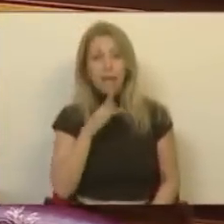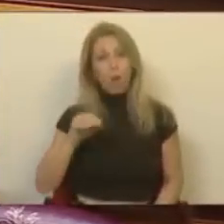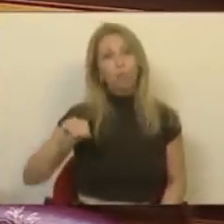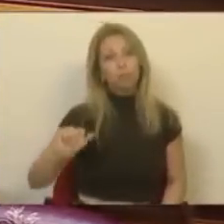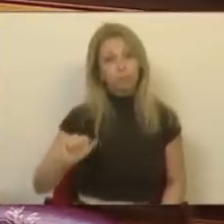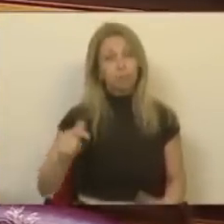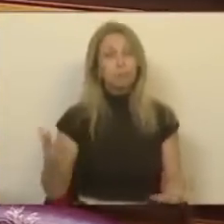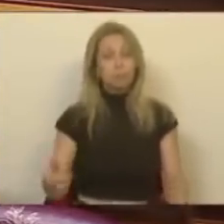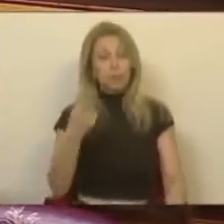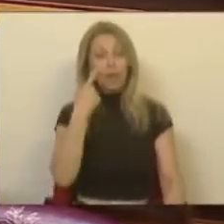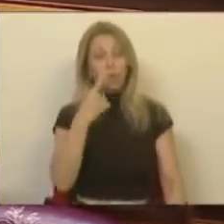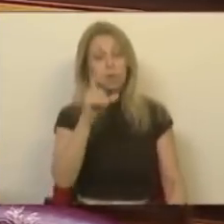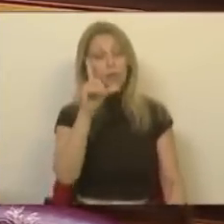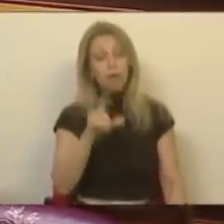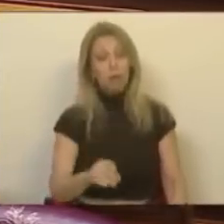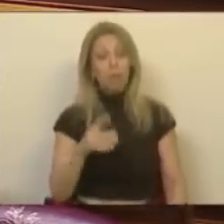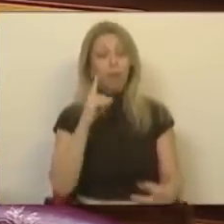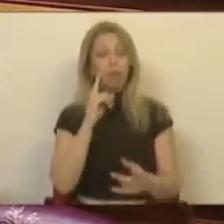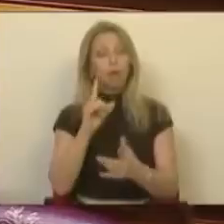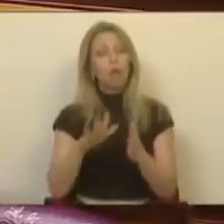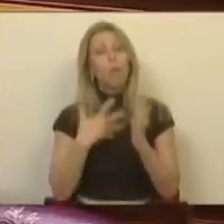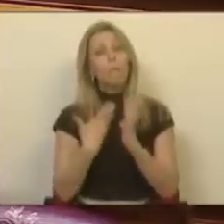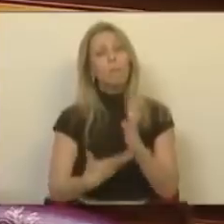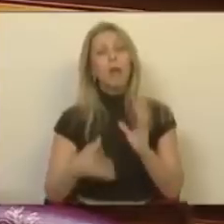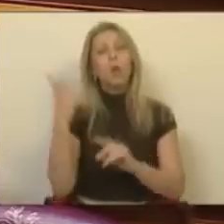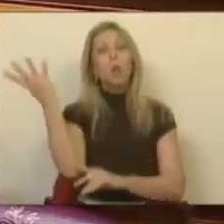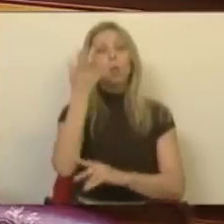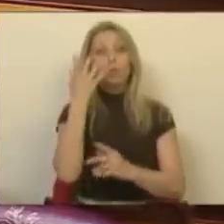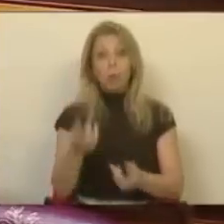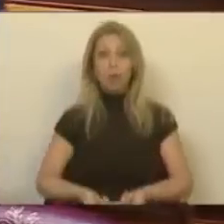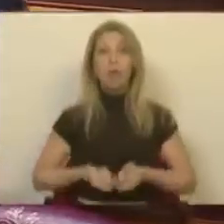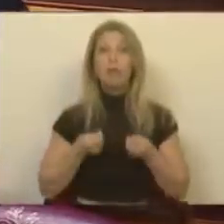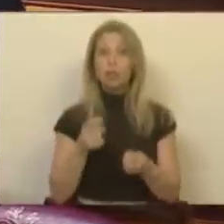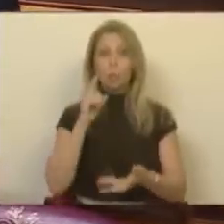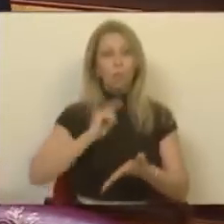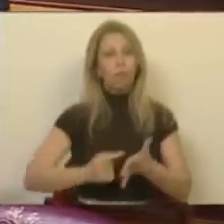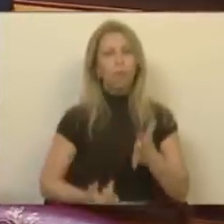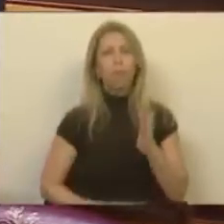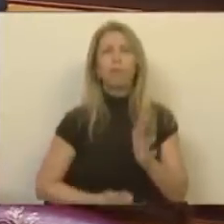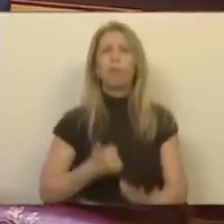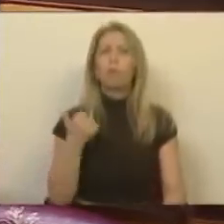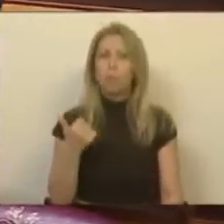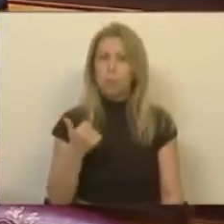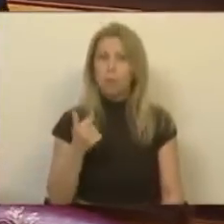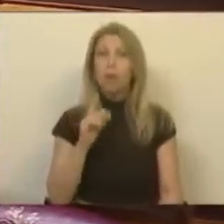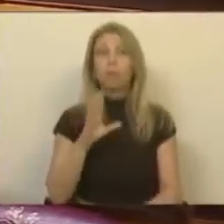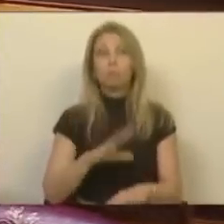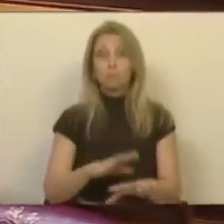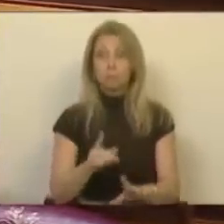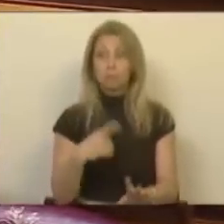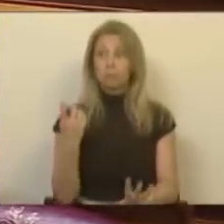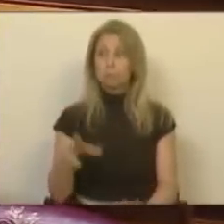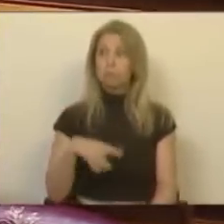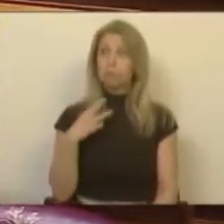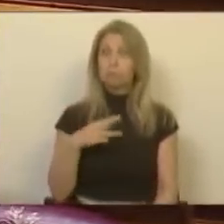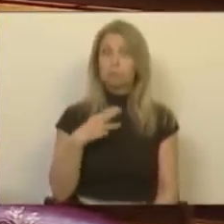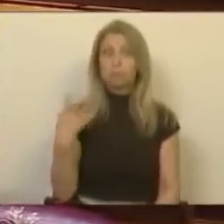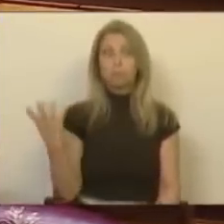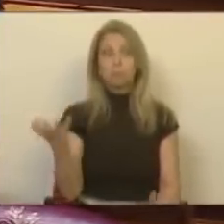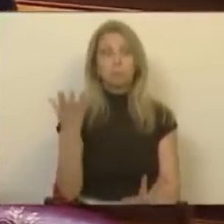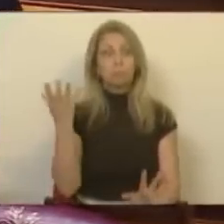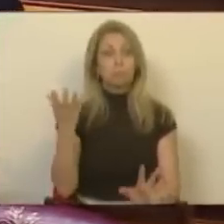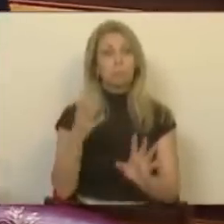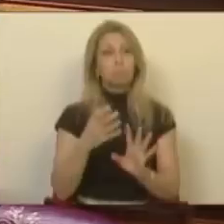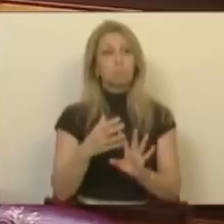a importância do investimento no plano cultural um investimento fundamental o mosteiro tem mais resulta do nosso património e aquilo que recebemos